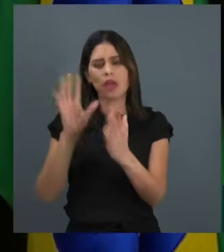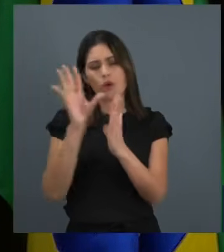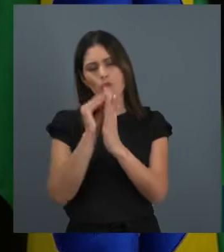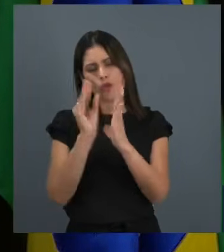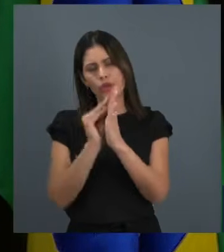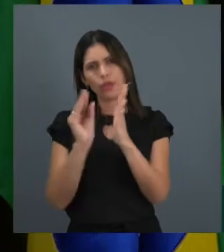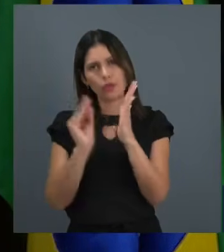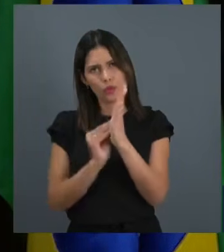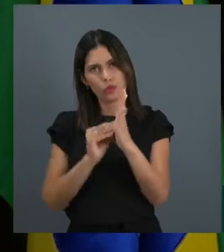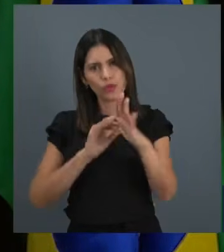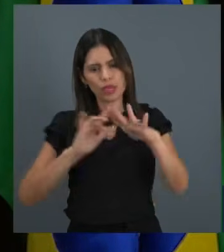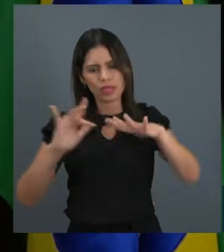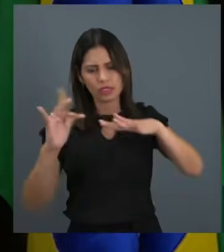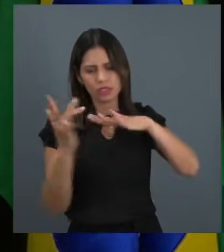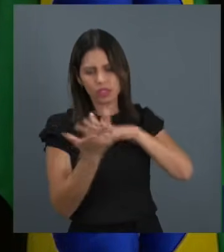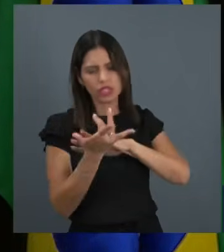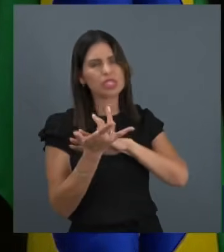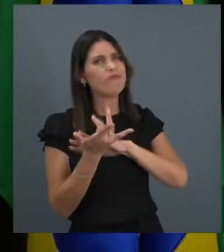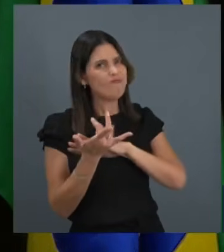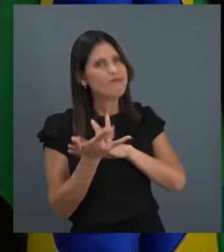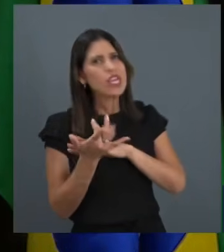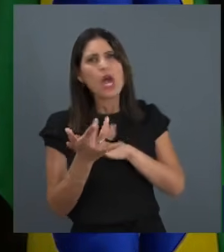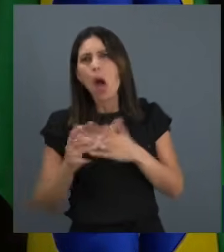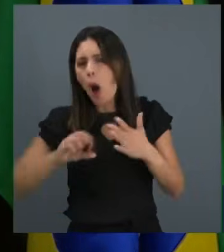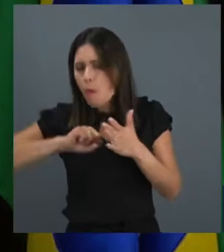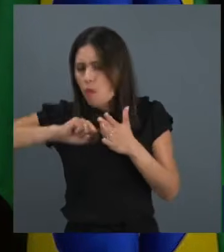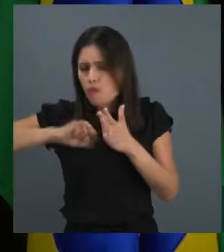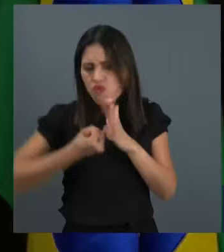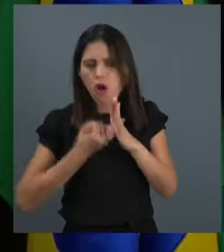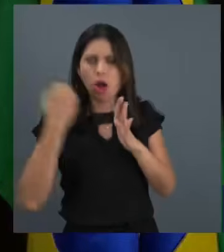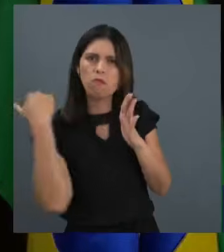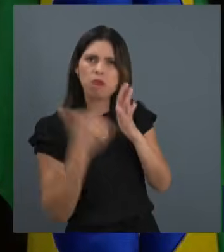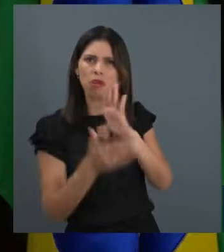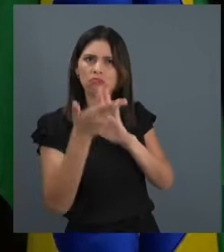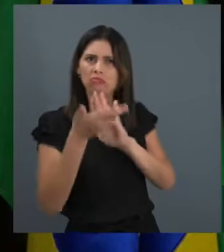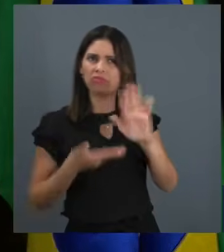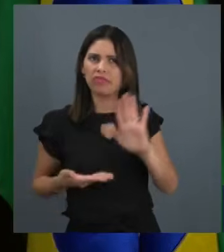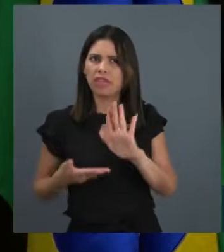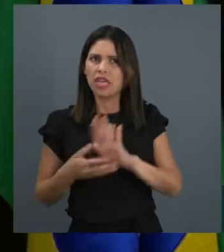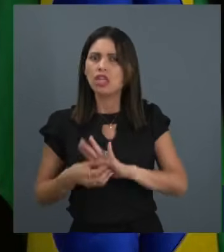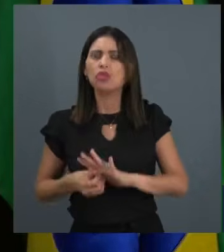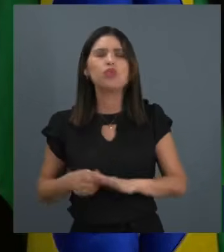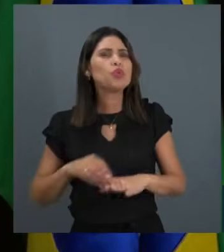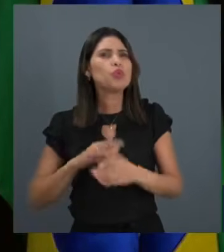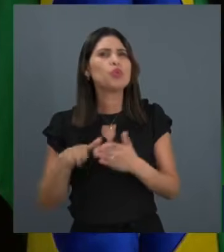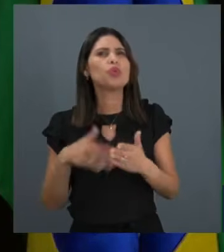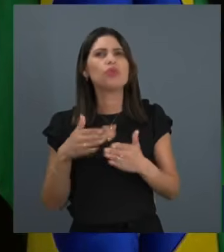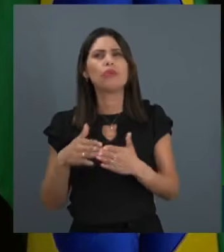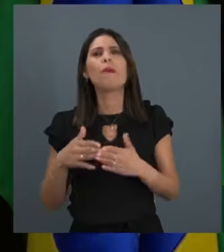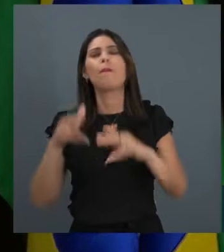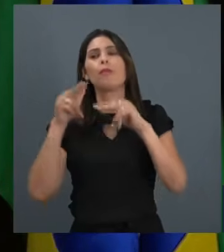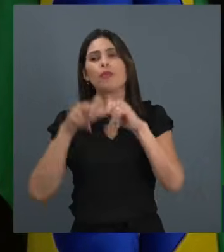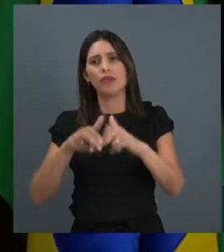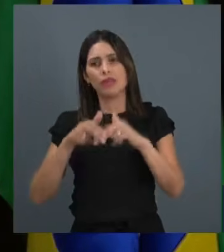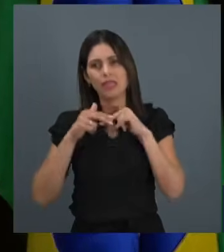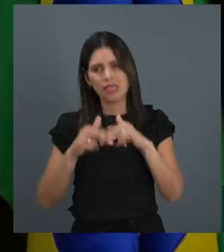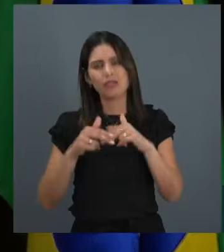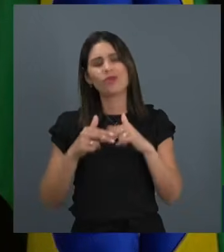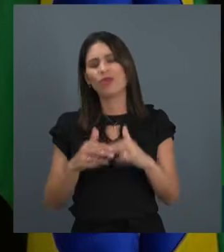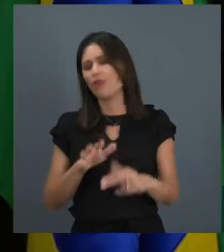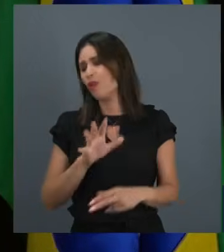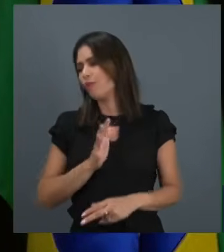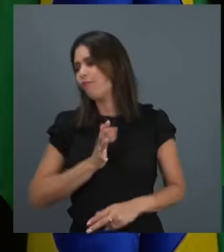sociais. A suspensão total da plataforma seria desproporcional e, portanto,